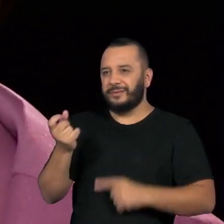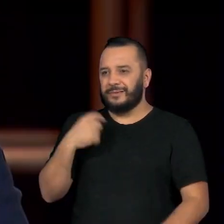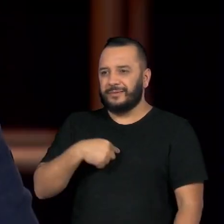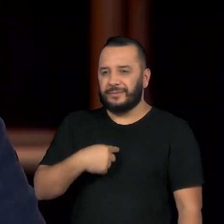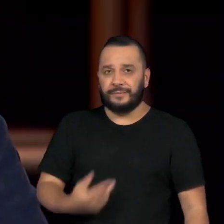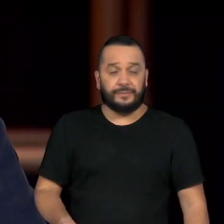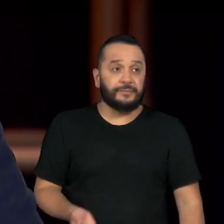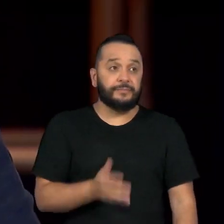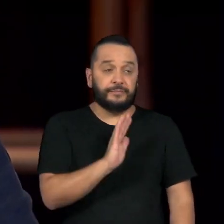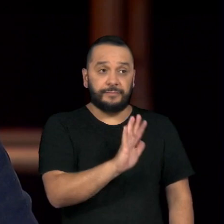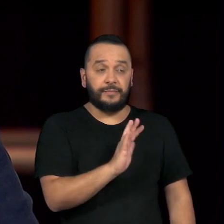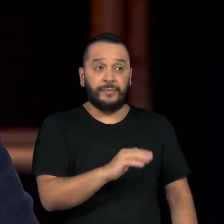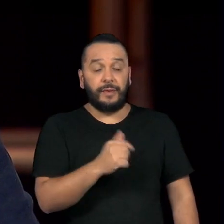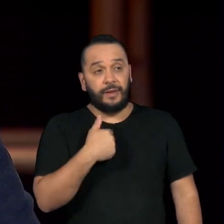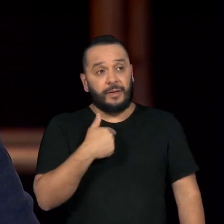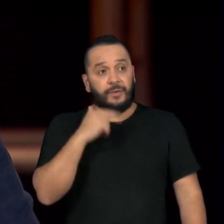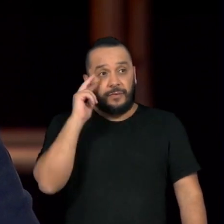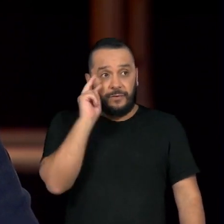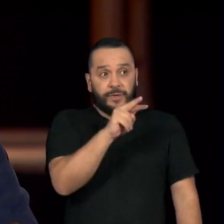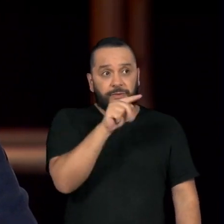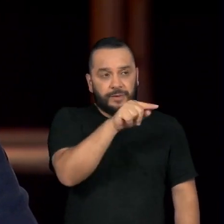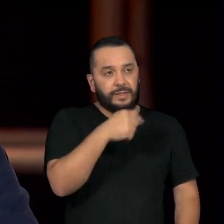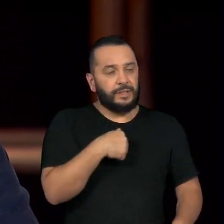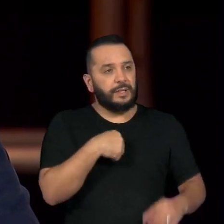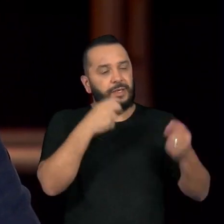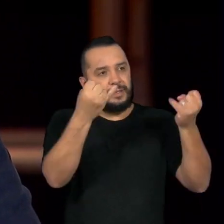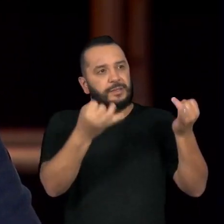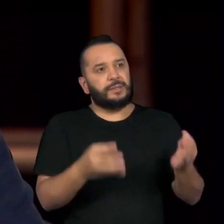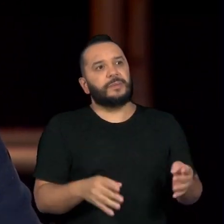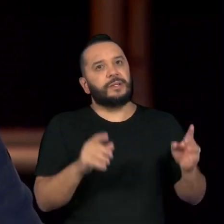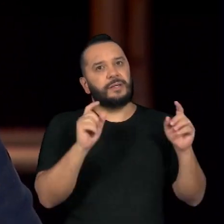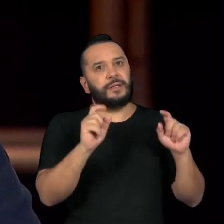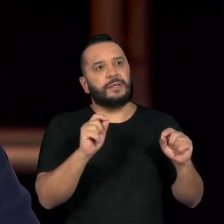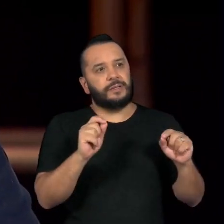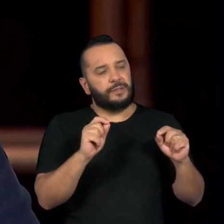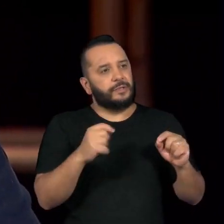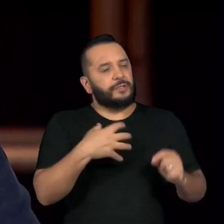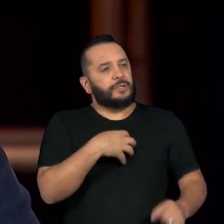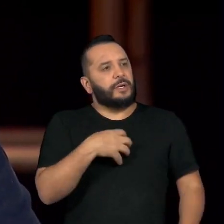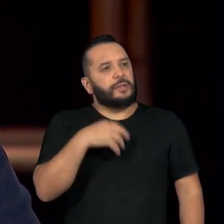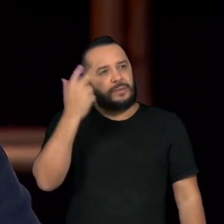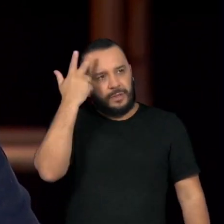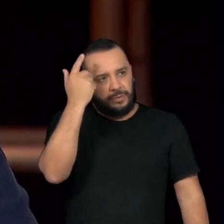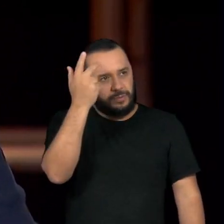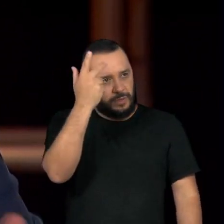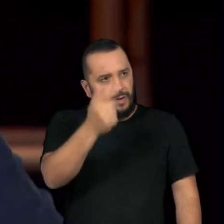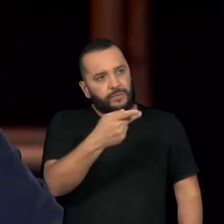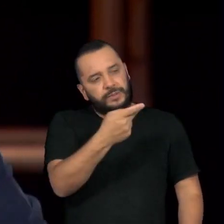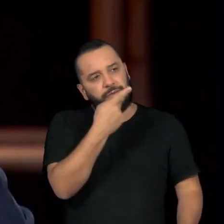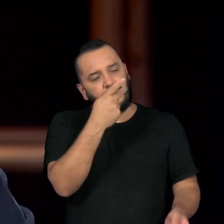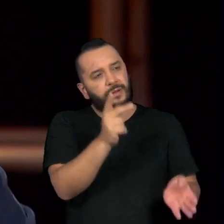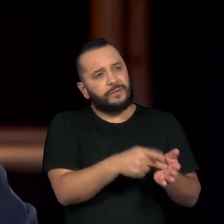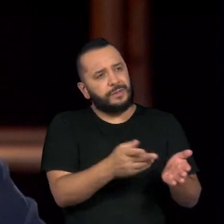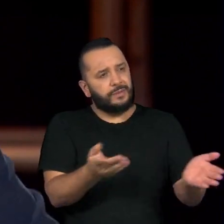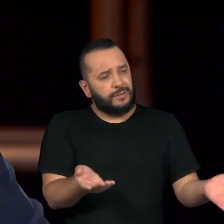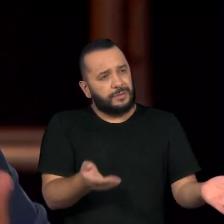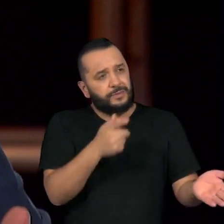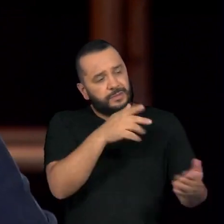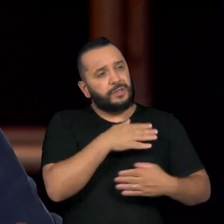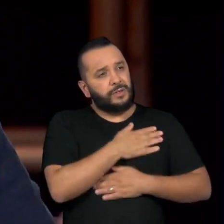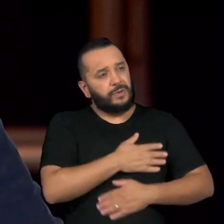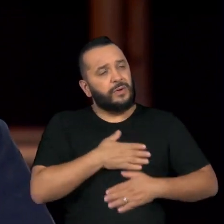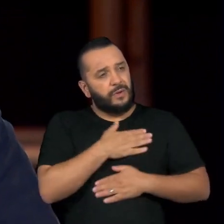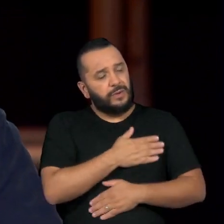que eu vejo você falando de uma maneira muito natural, muito sincera, assim, de algo que você gosta